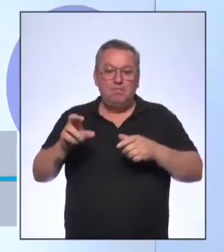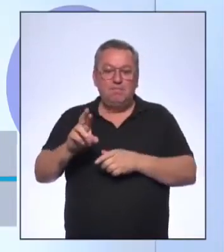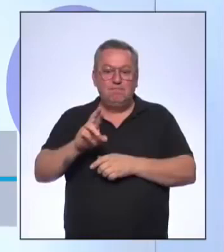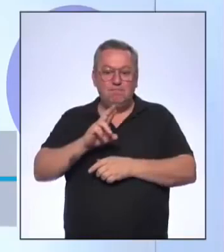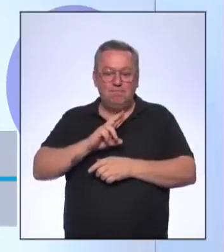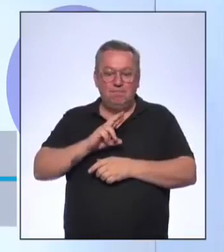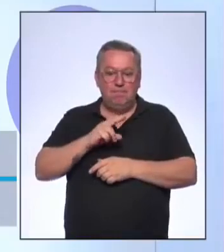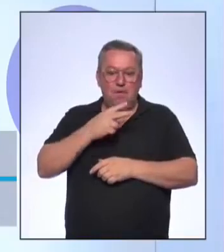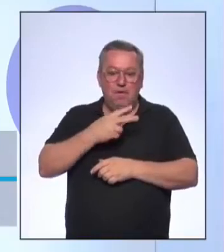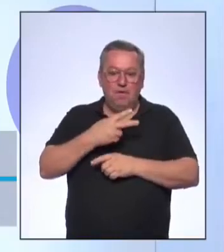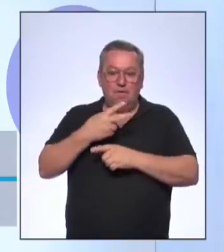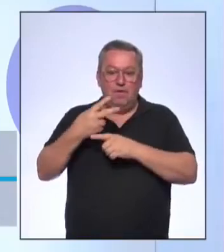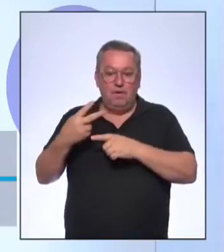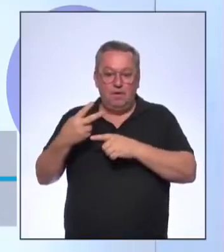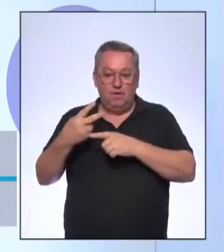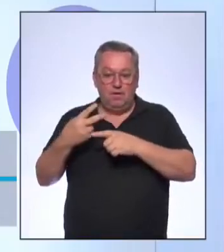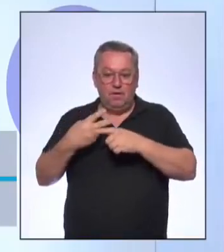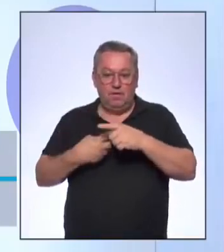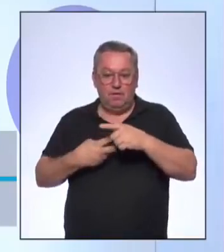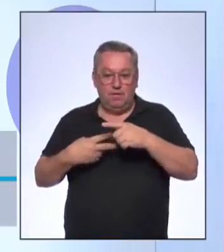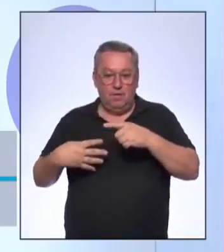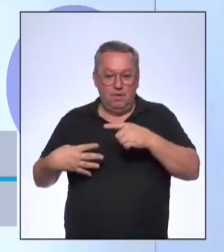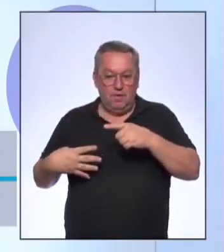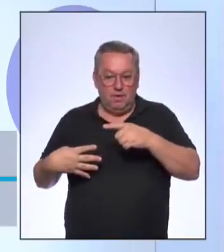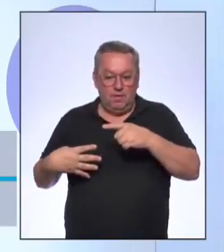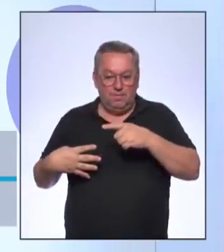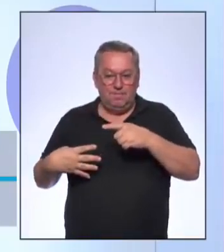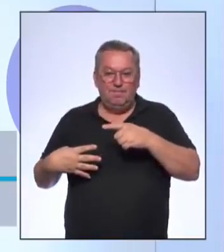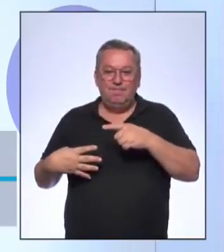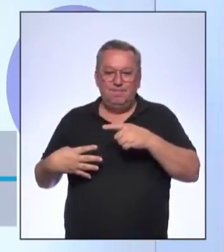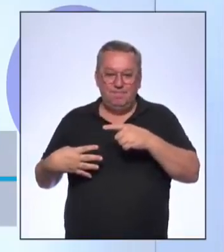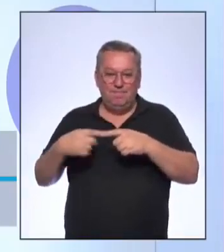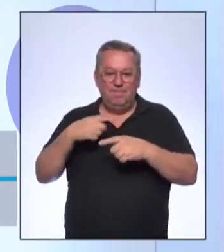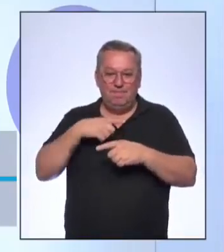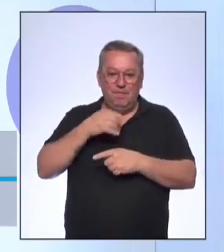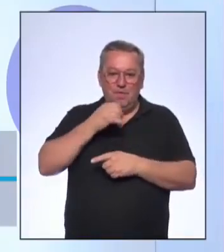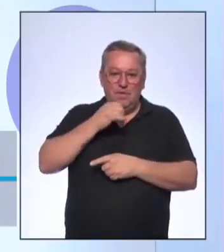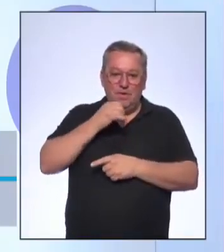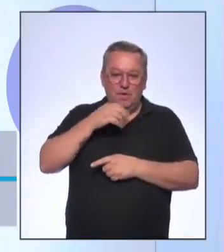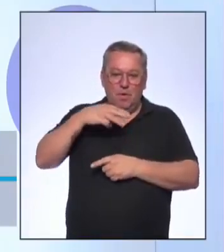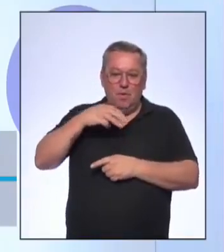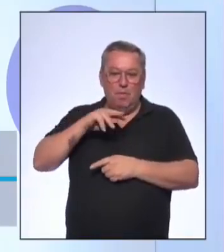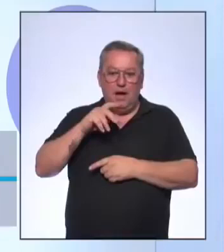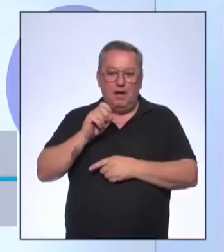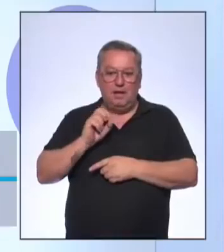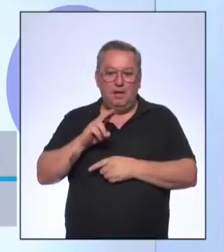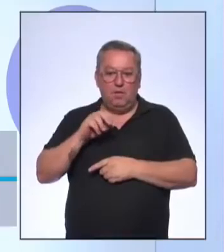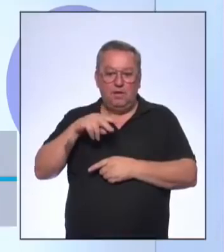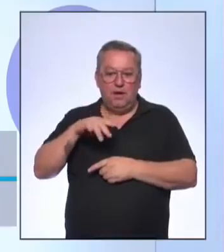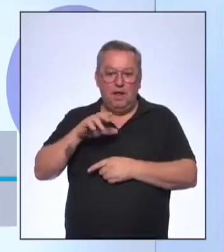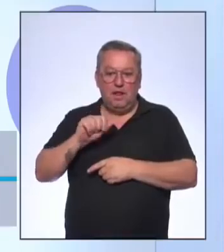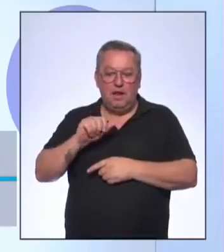respondeu 22 sobre 24. Então, nós temos, por exemplo, Mateus, Ana Clara, Ana Cristina,